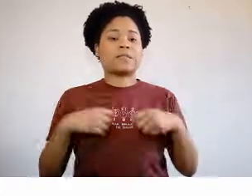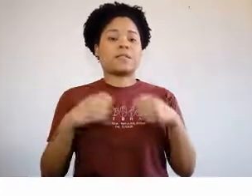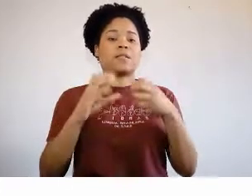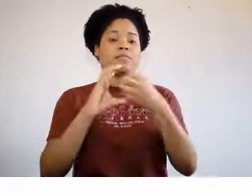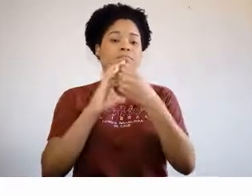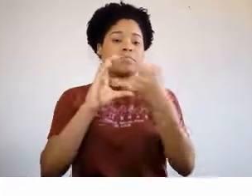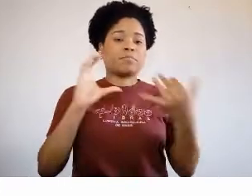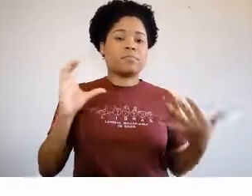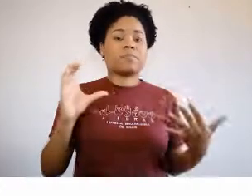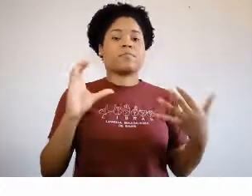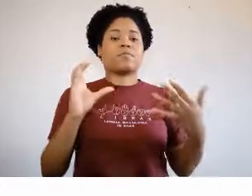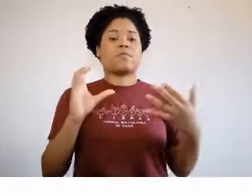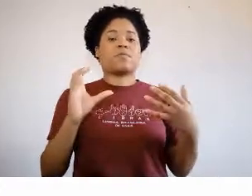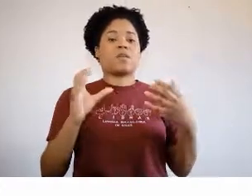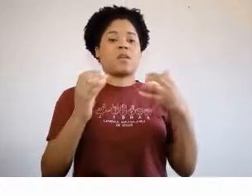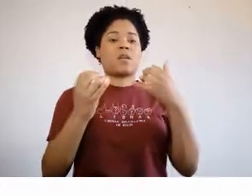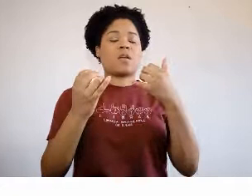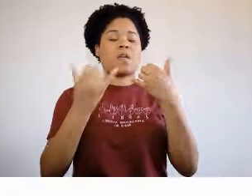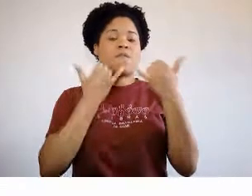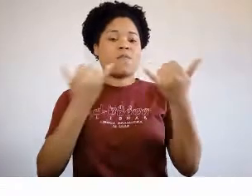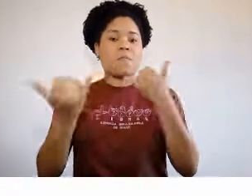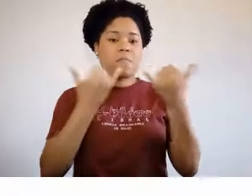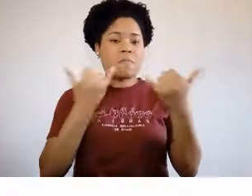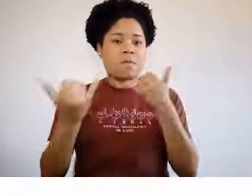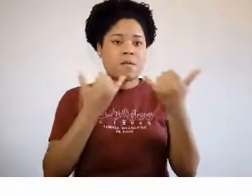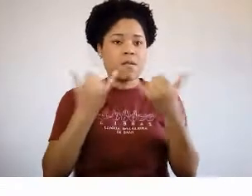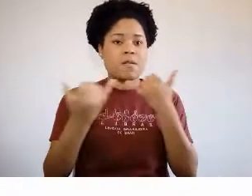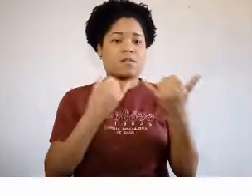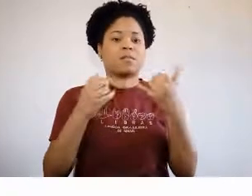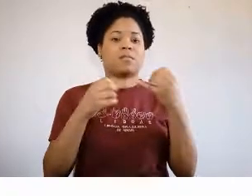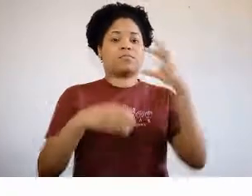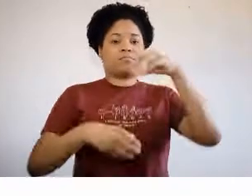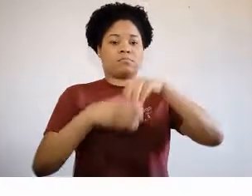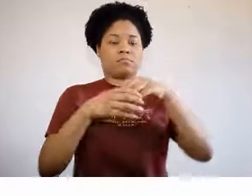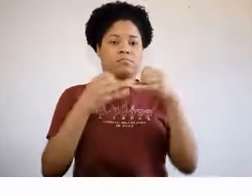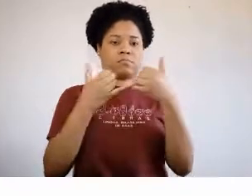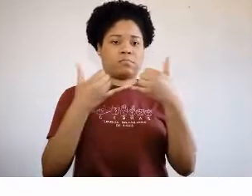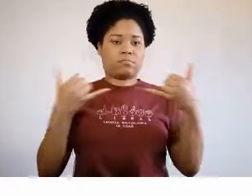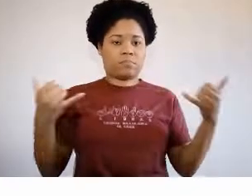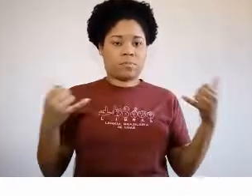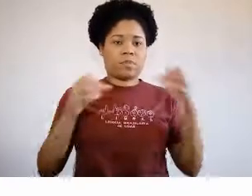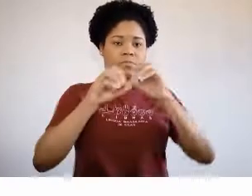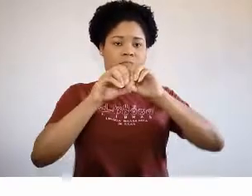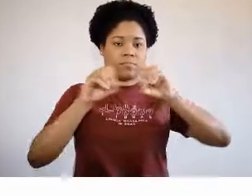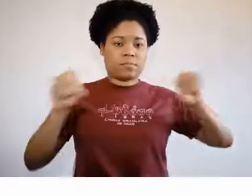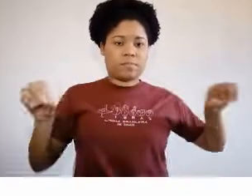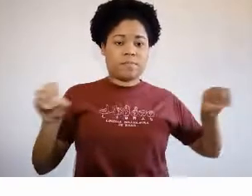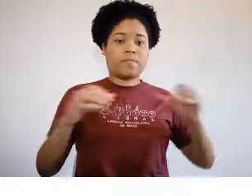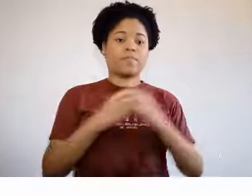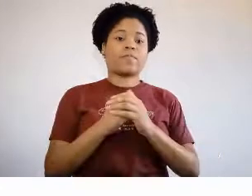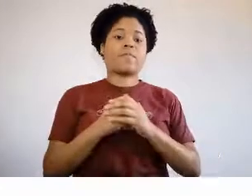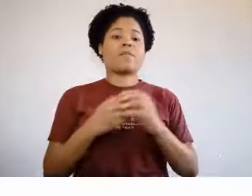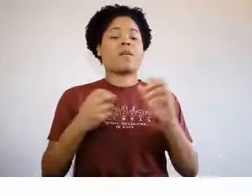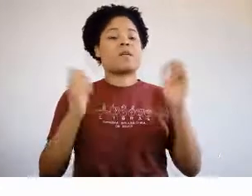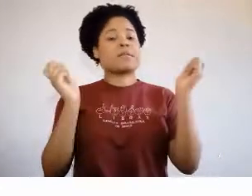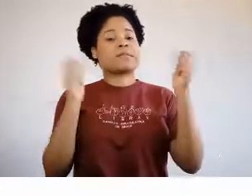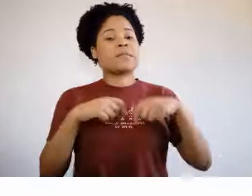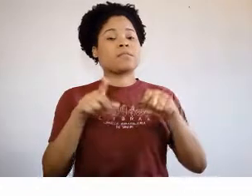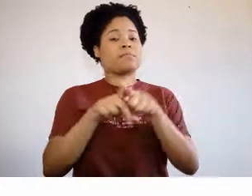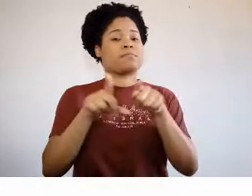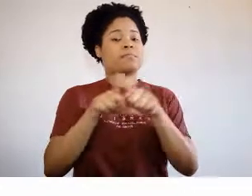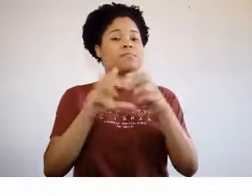Podemos classificar a rede com relação ao fluxo de informações que percorrem, dentro do cabeamento da